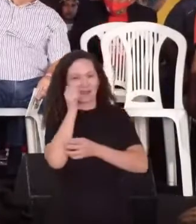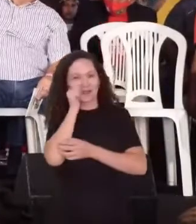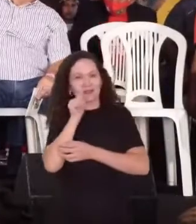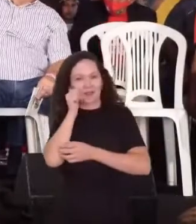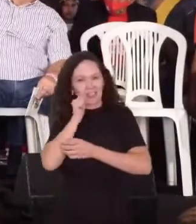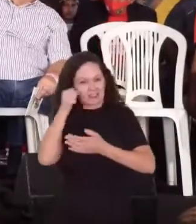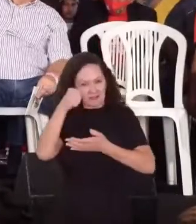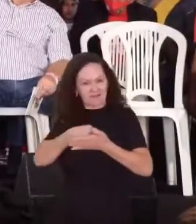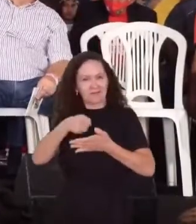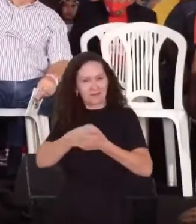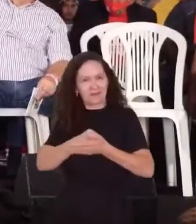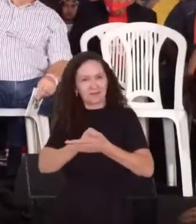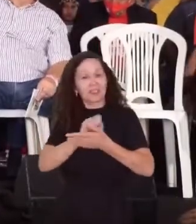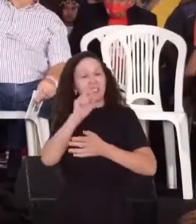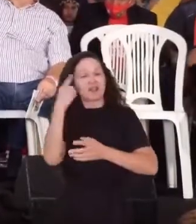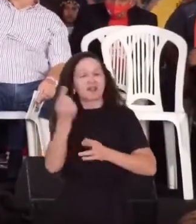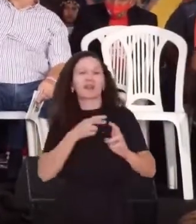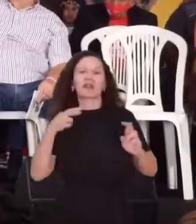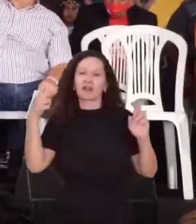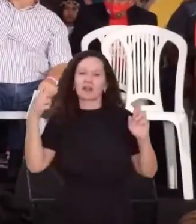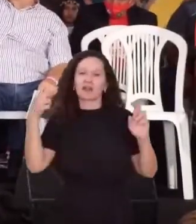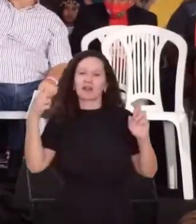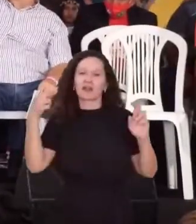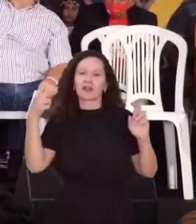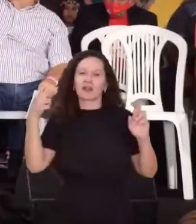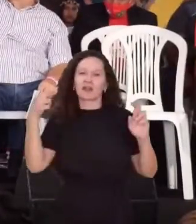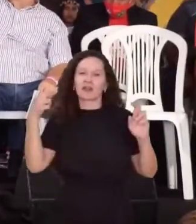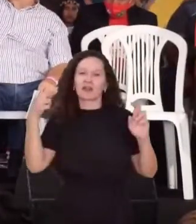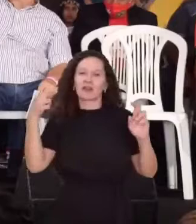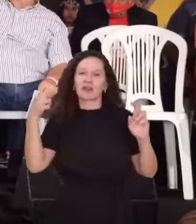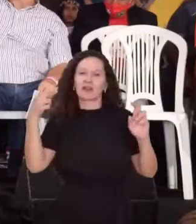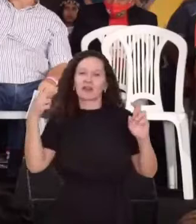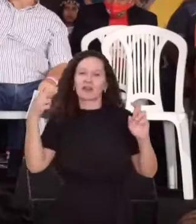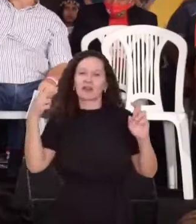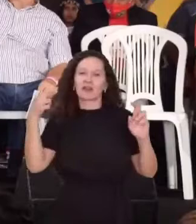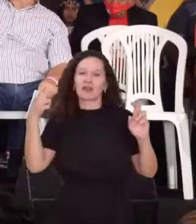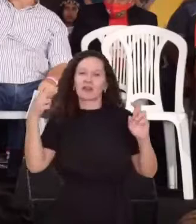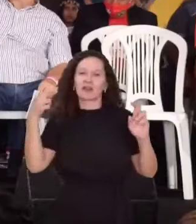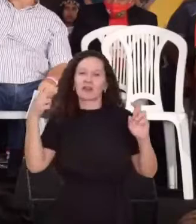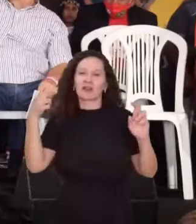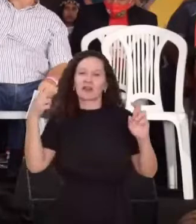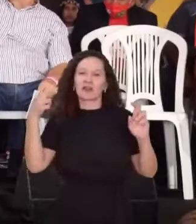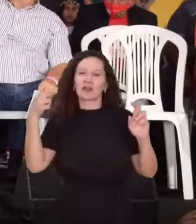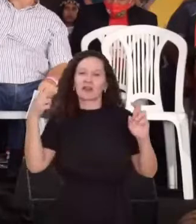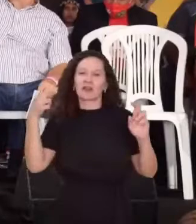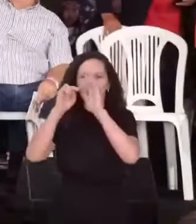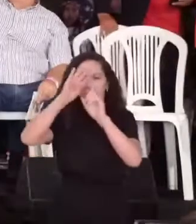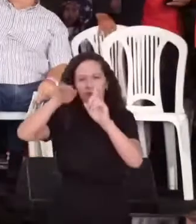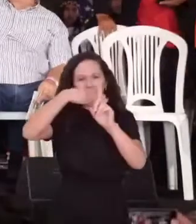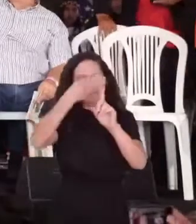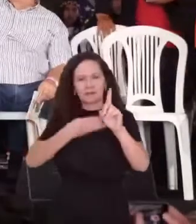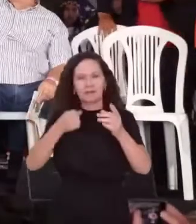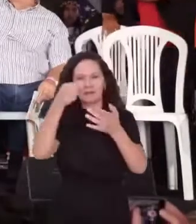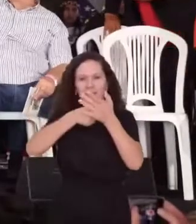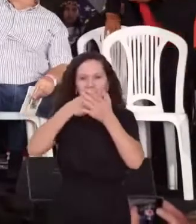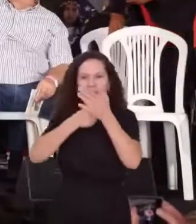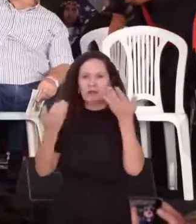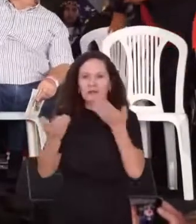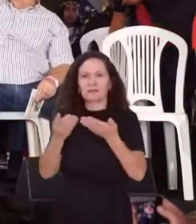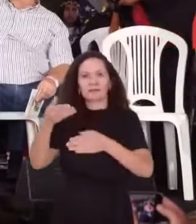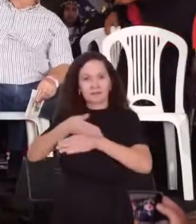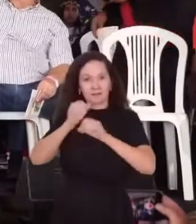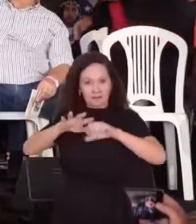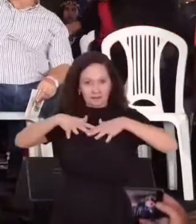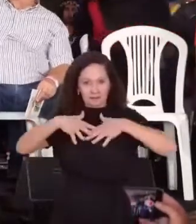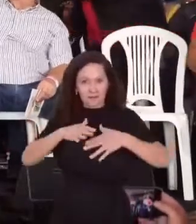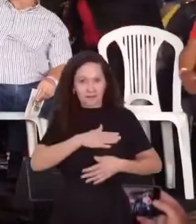representam. Então, aqui, né, Sandra, a gente vai simbolicamente homenagear duas guerreiras que estão com a gente aqui nesse palco. A gente gostaria de chamar aqui a Janja e